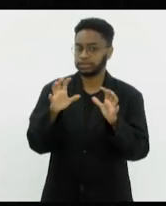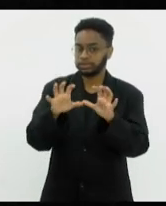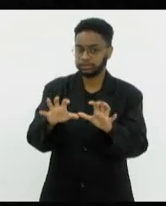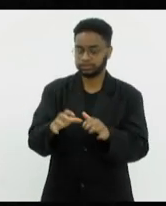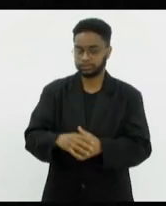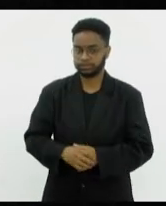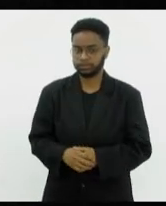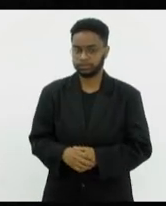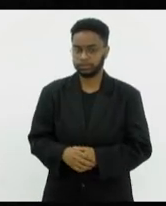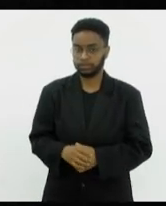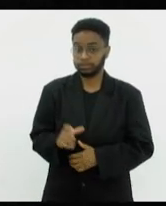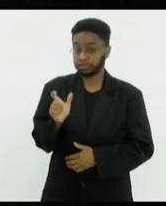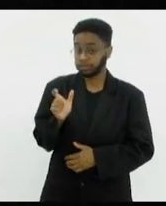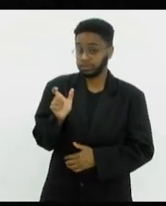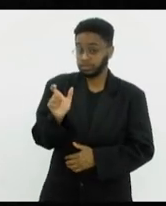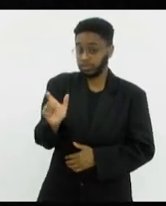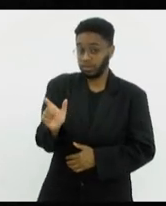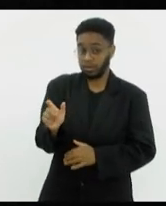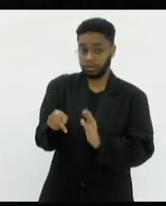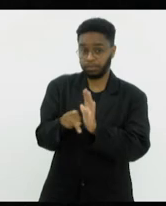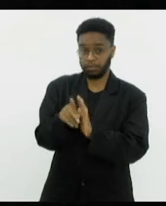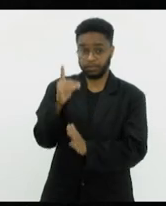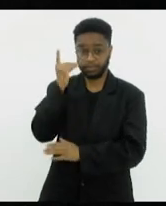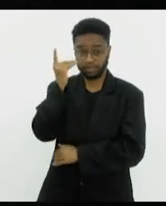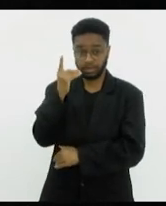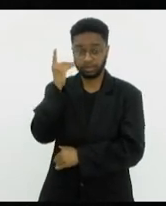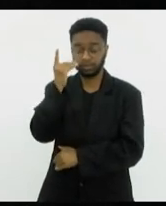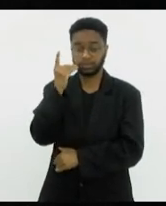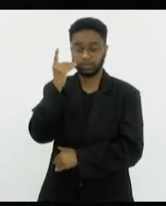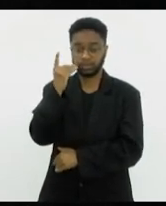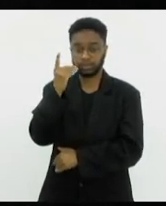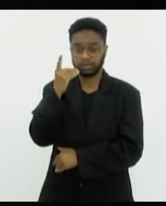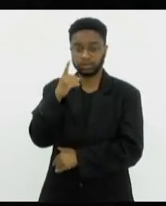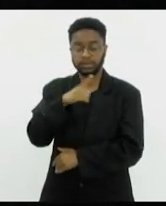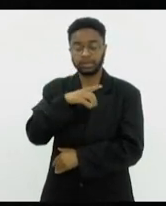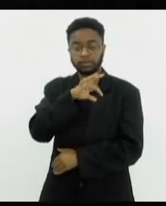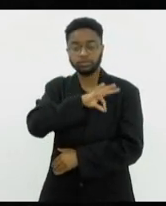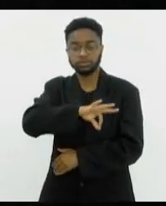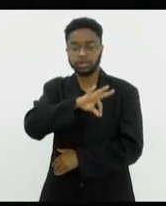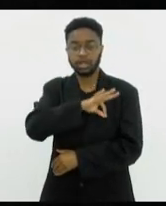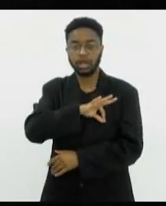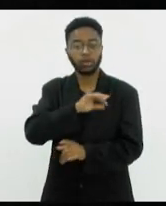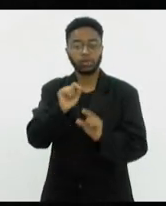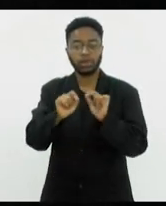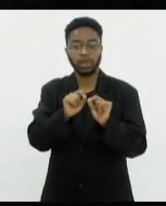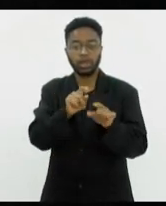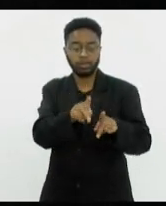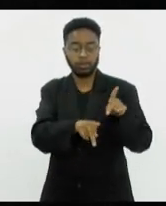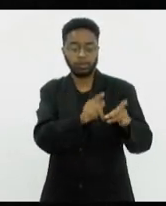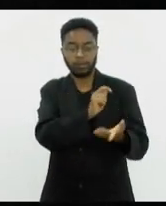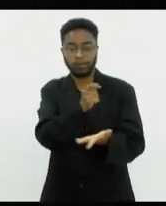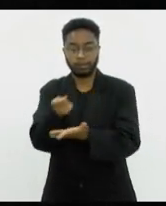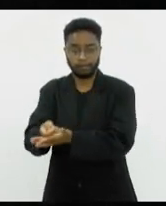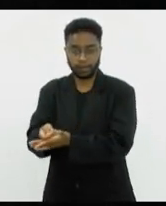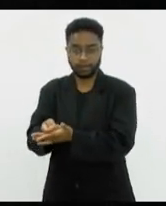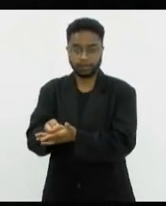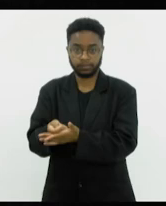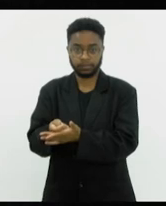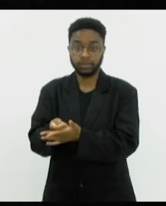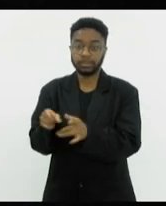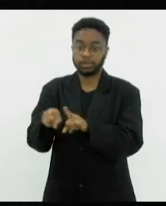uma palavra de uma deputada, cujo salário é pago pelo cidadão de bem, pelo